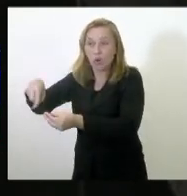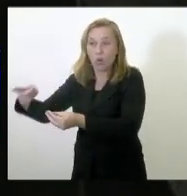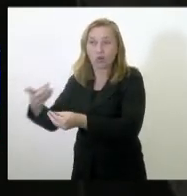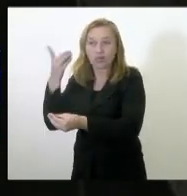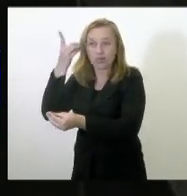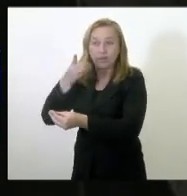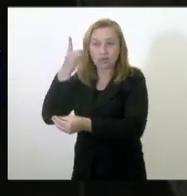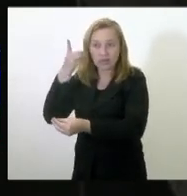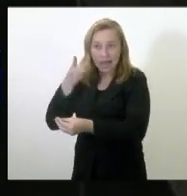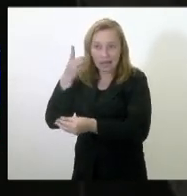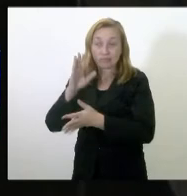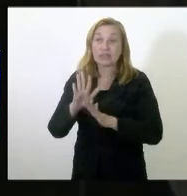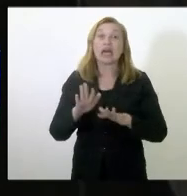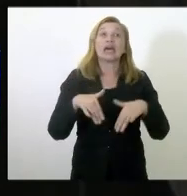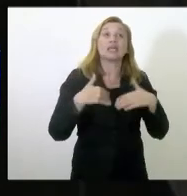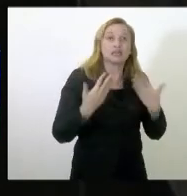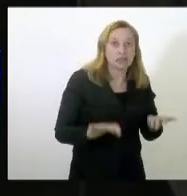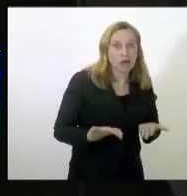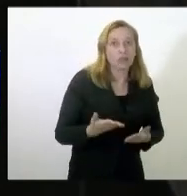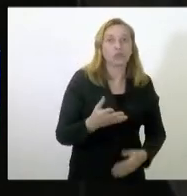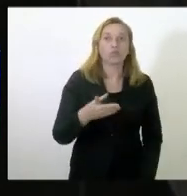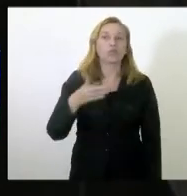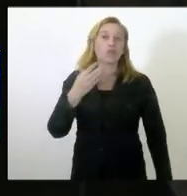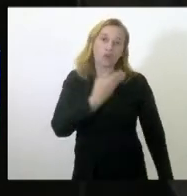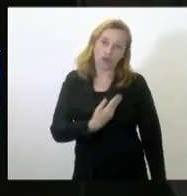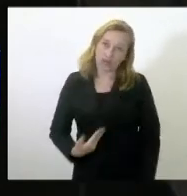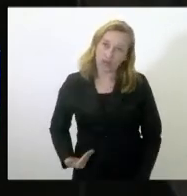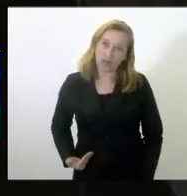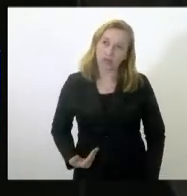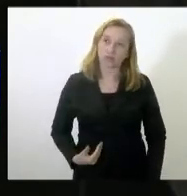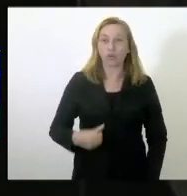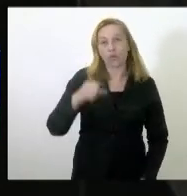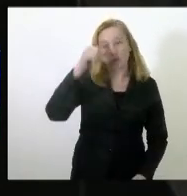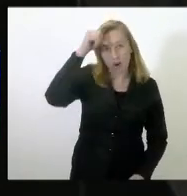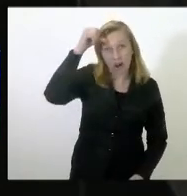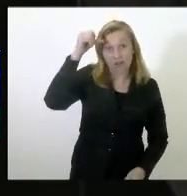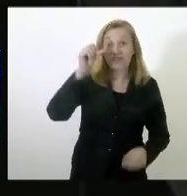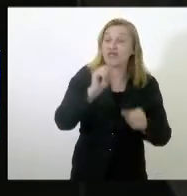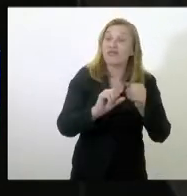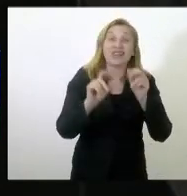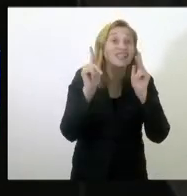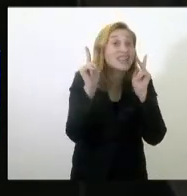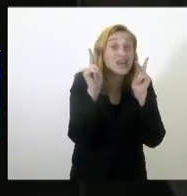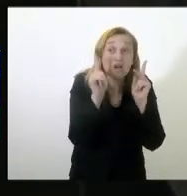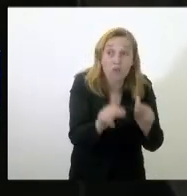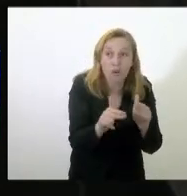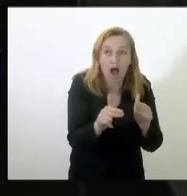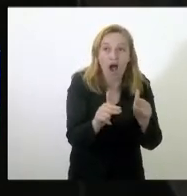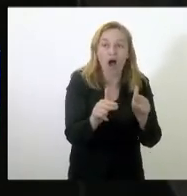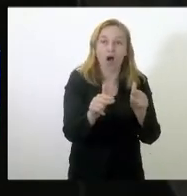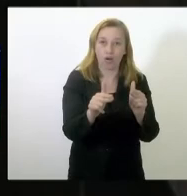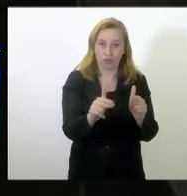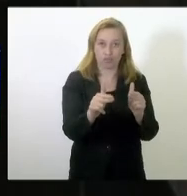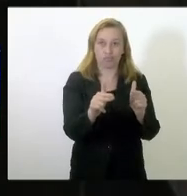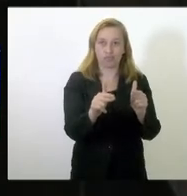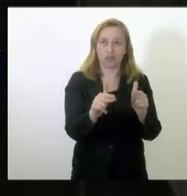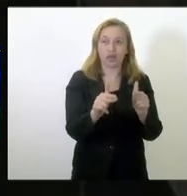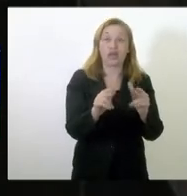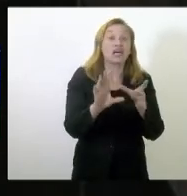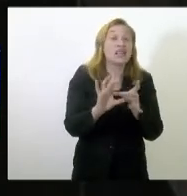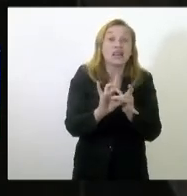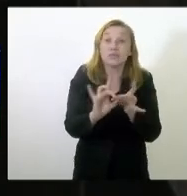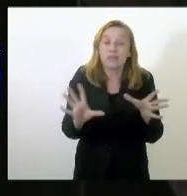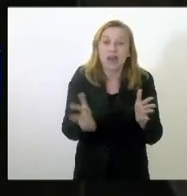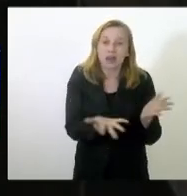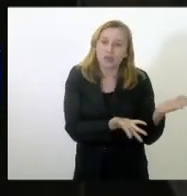Então, governador Cláudio Castro, faça a mesma coisa, permita que os nossos jovens recebam um